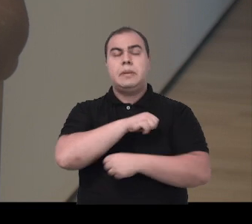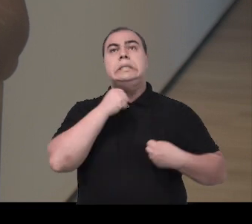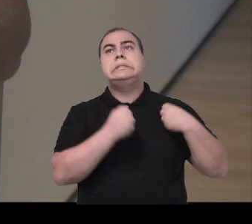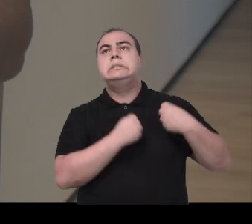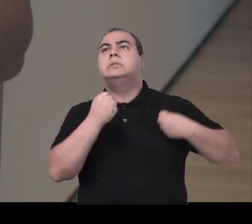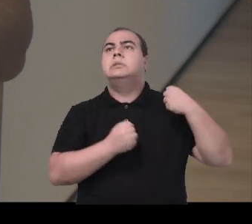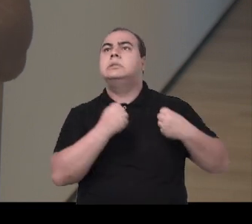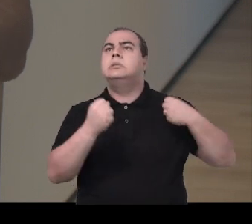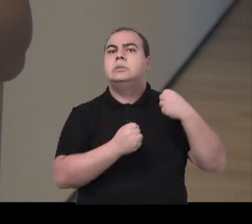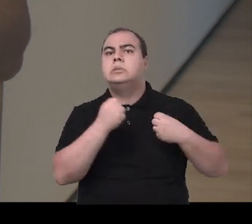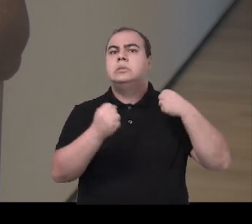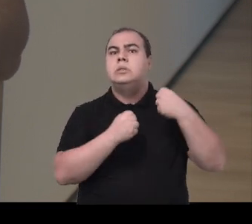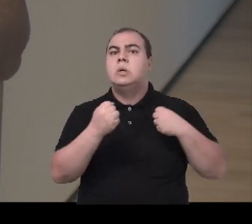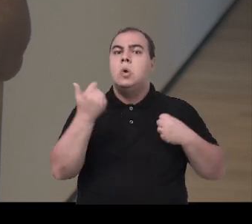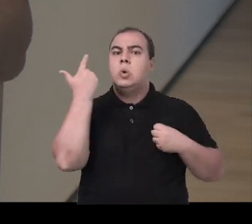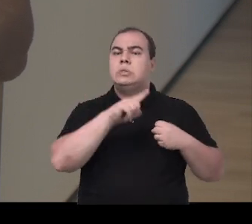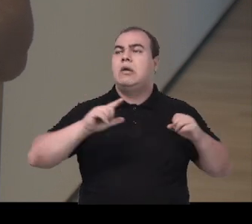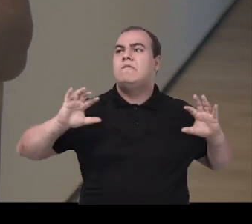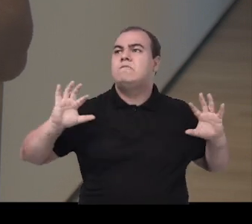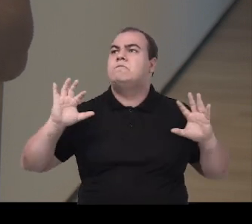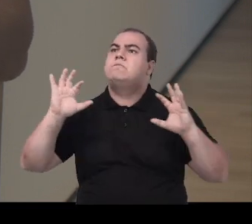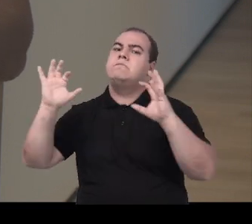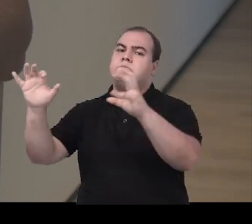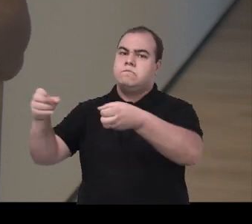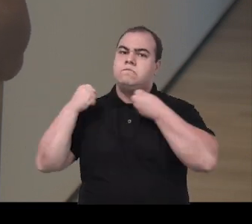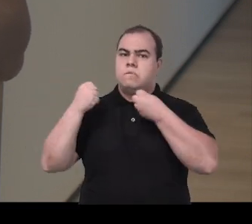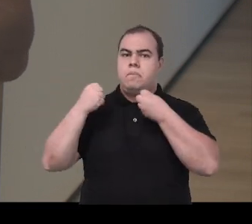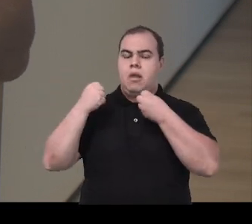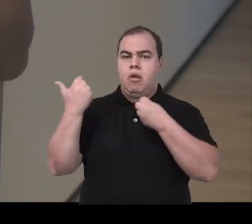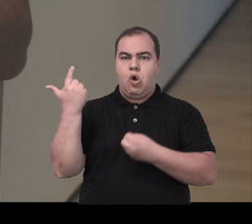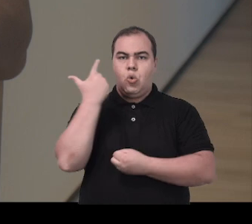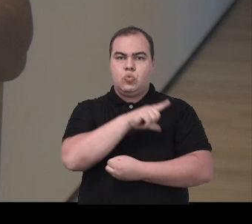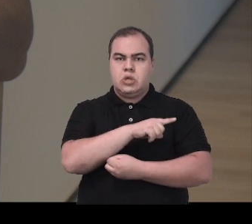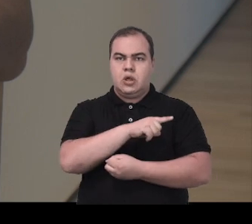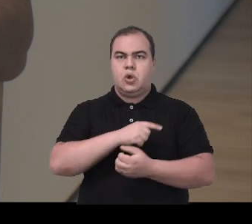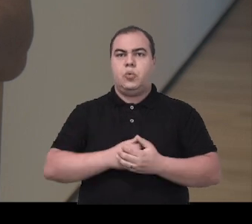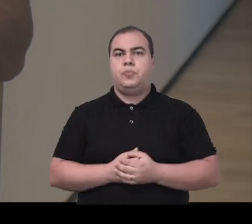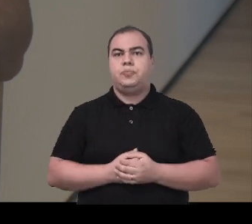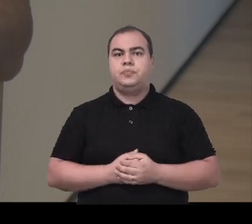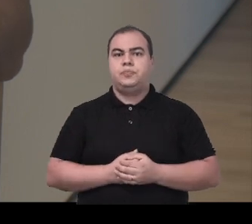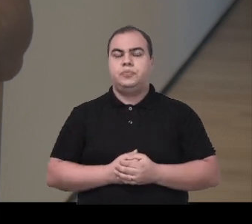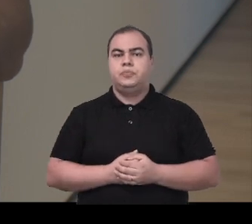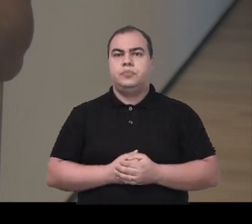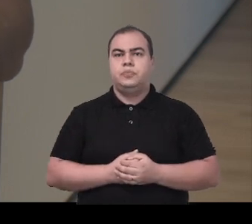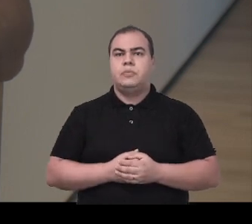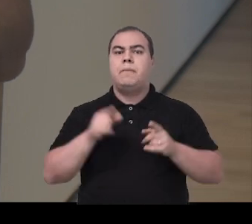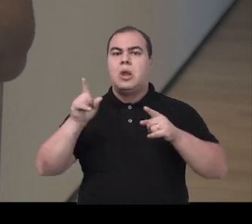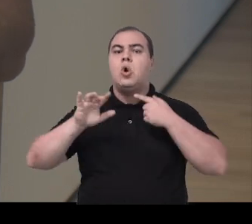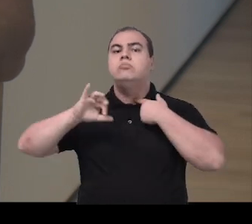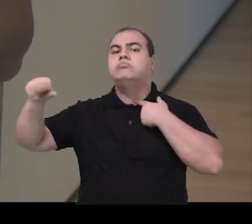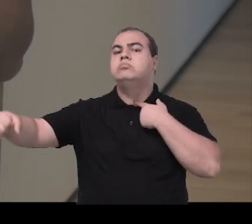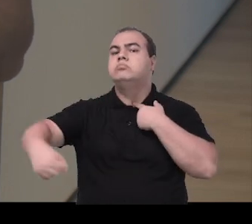todos saíram correndo atrás e conseguiram alcançar ele aqui no início da praça, né, da saída, e pegou o